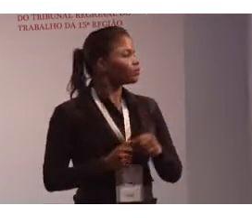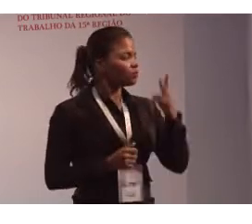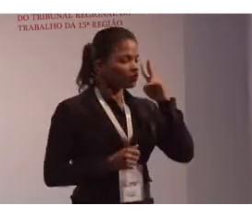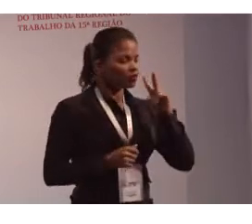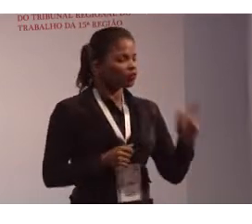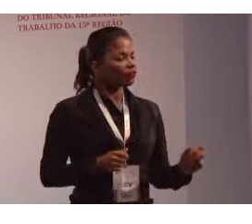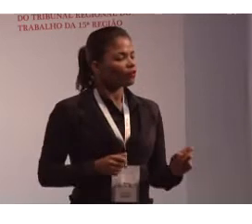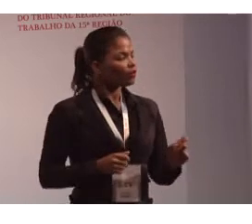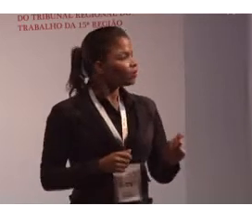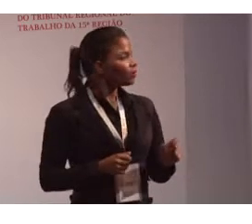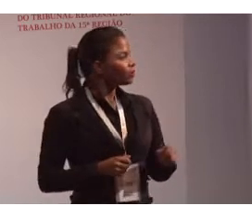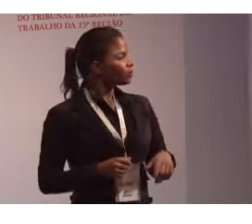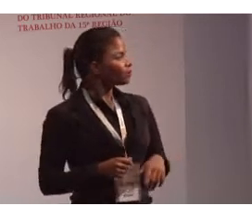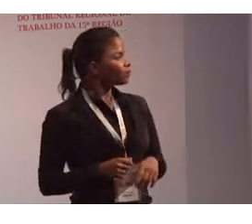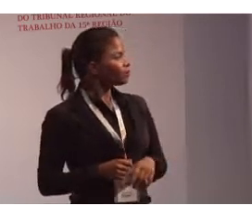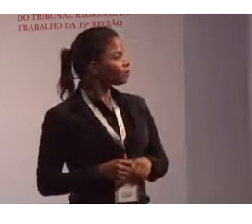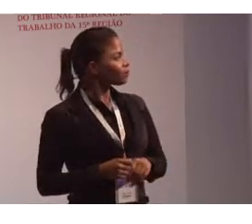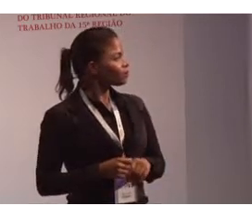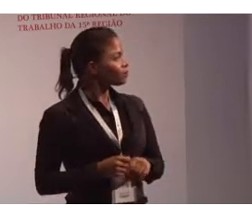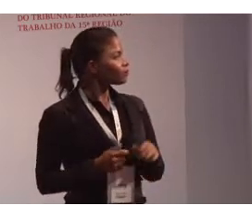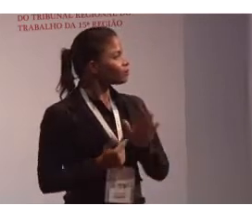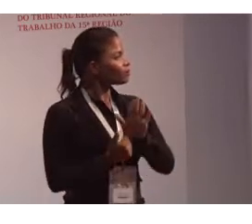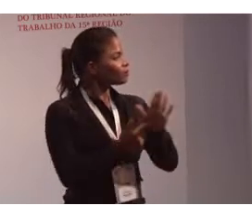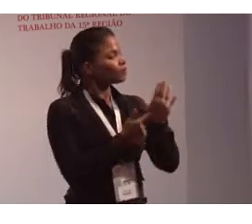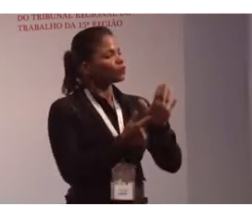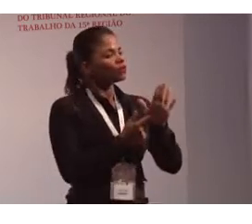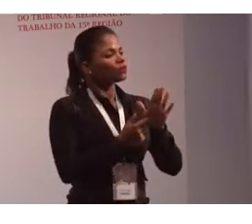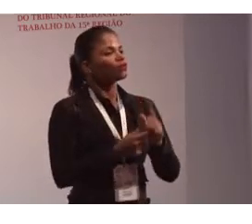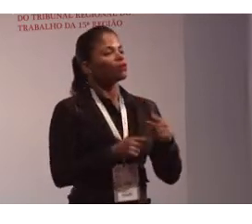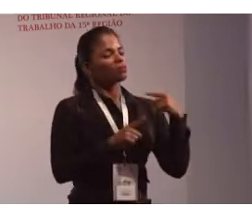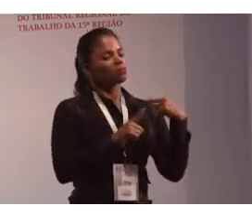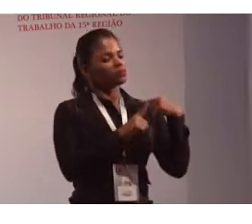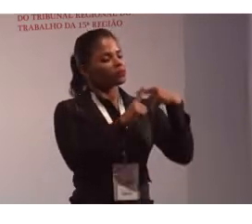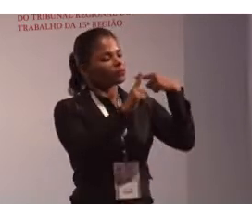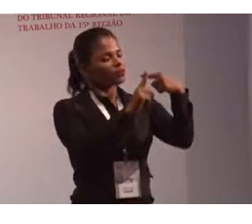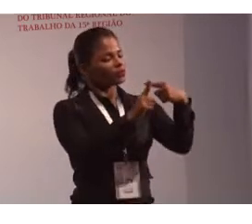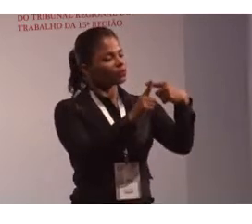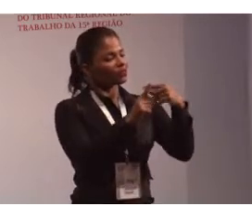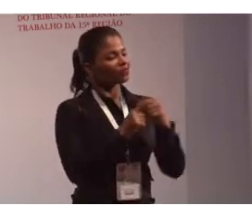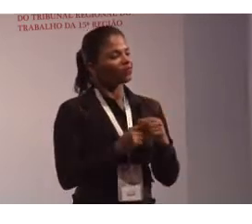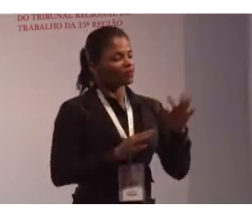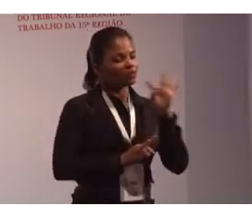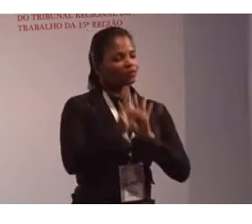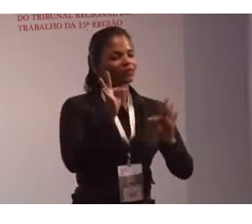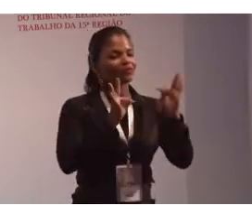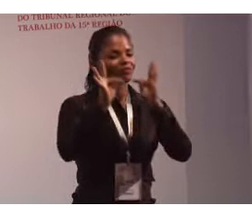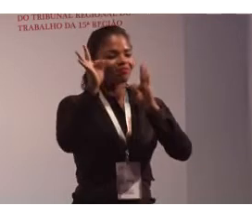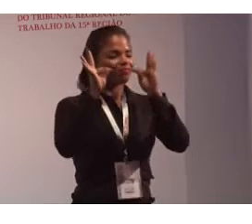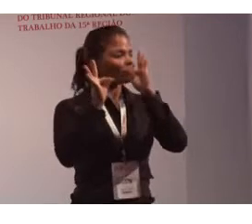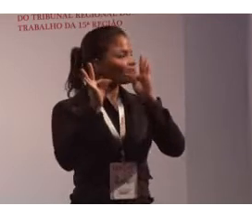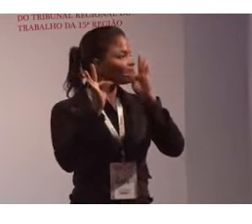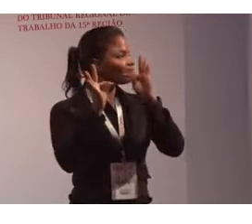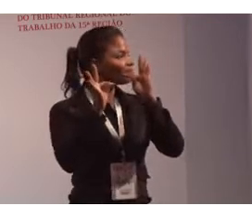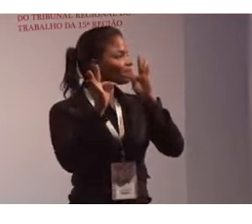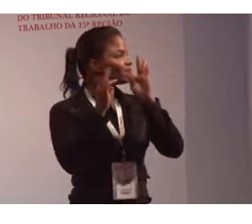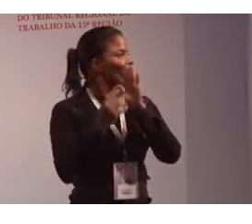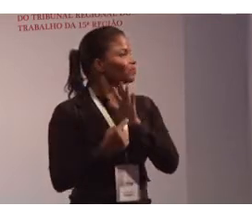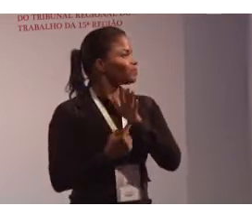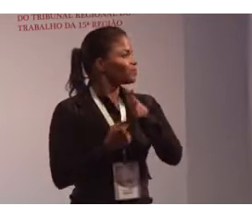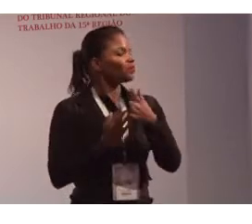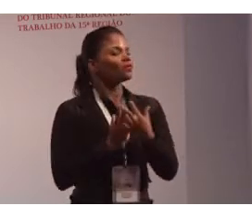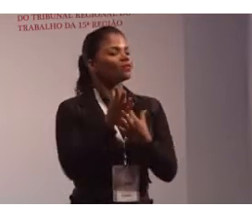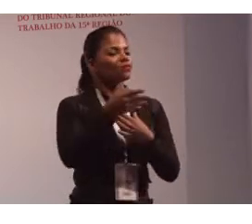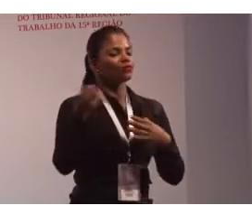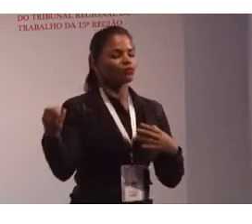aqui, e pulando agora para aquilo que vai afetar positivamente, a tecnologia é vista, seja através da adoção de